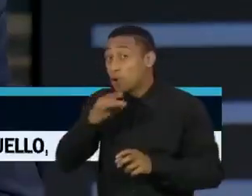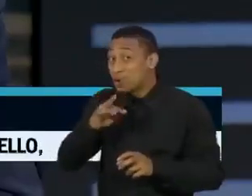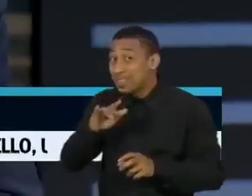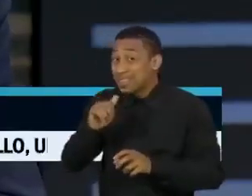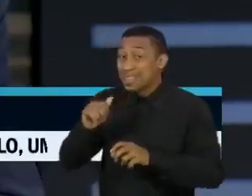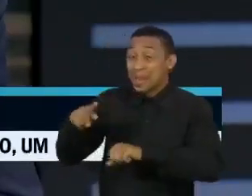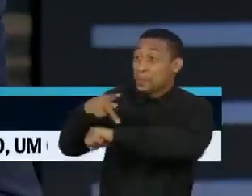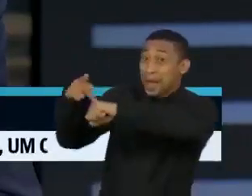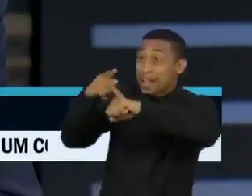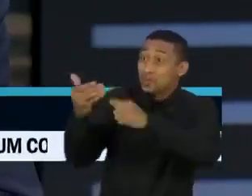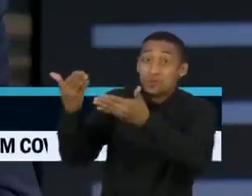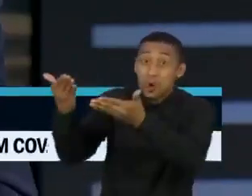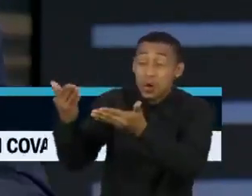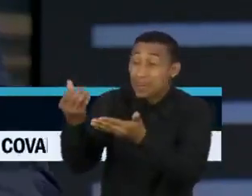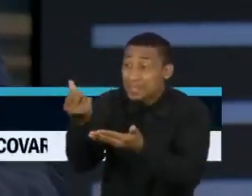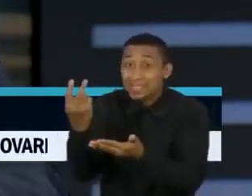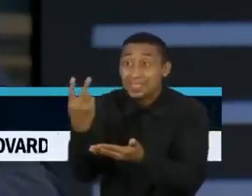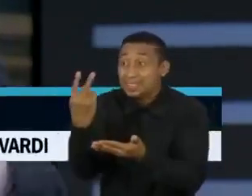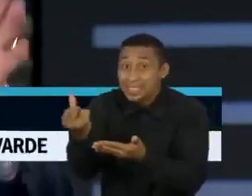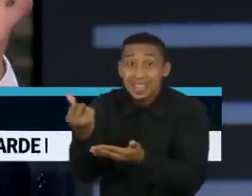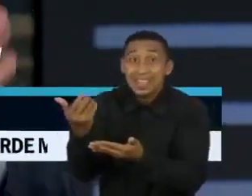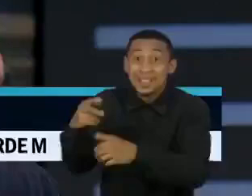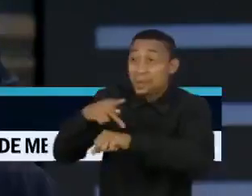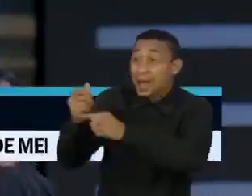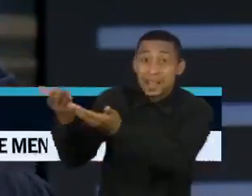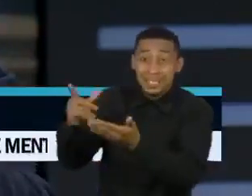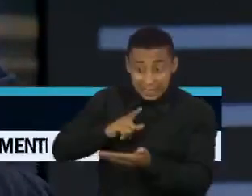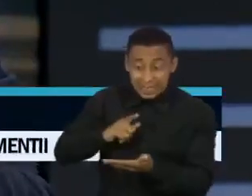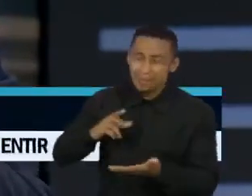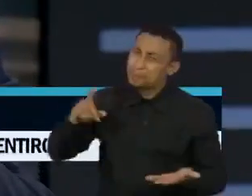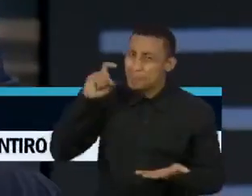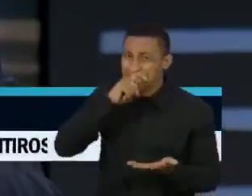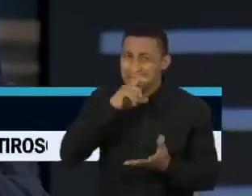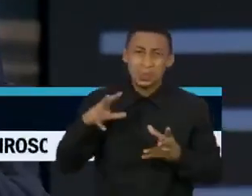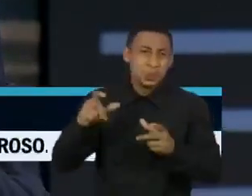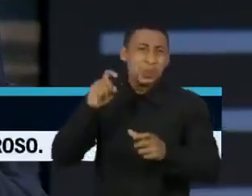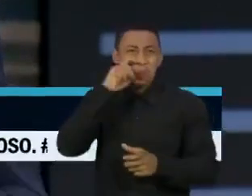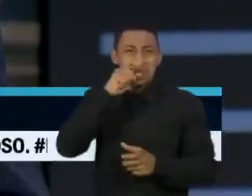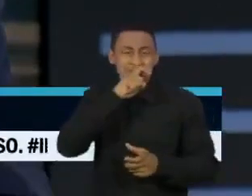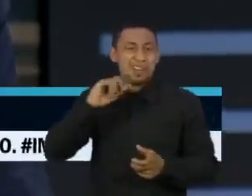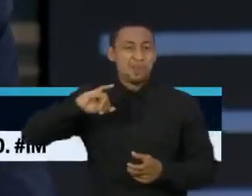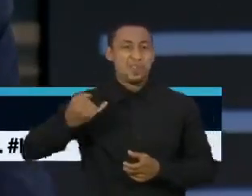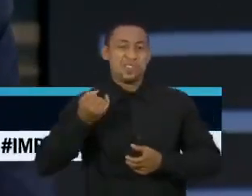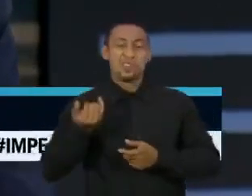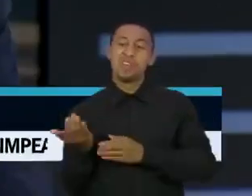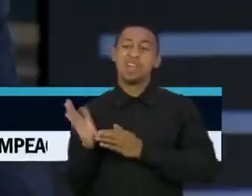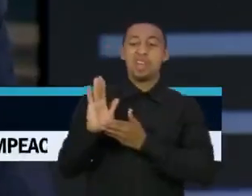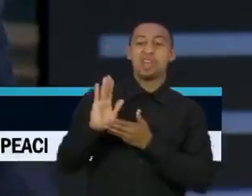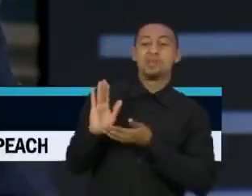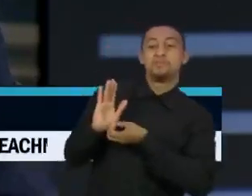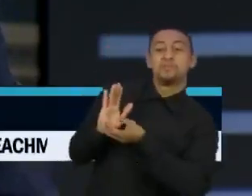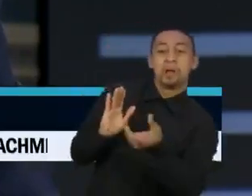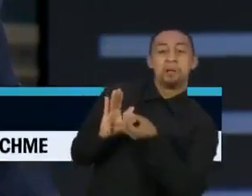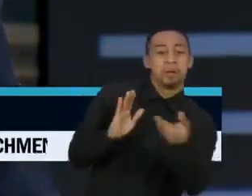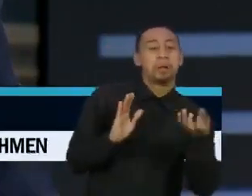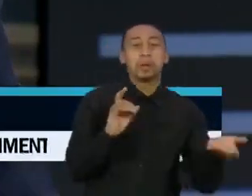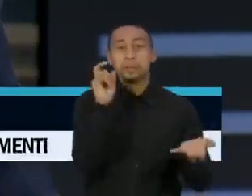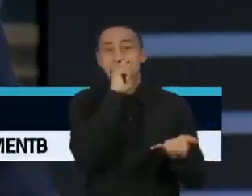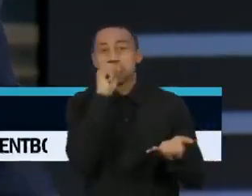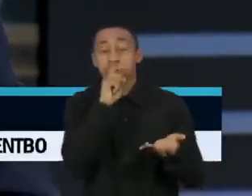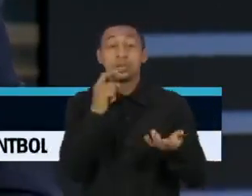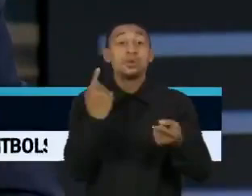países em que também é mentira ele ficou em suma ele levou um monte de mentiras sabendo que não poderia O Código Penal e